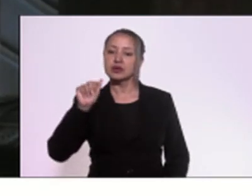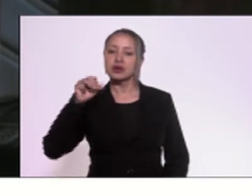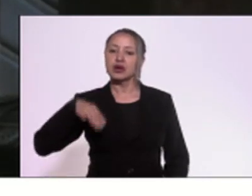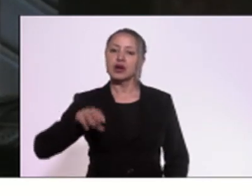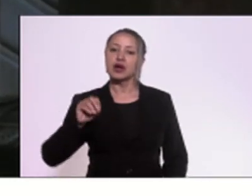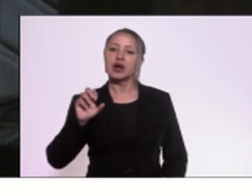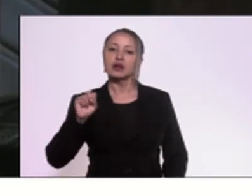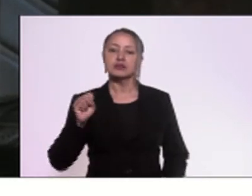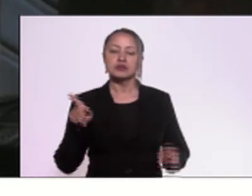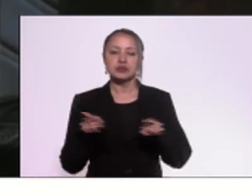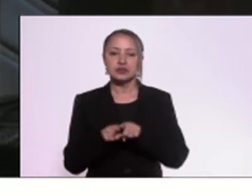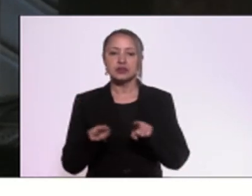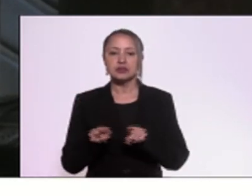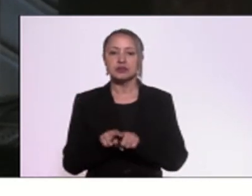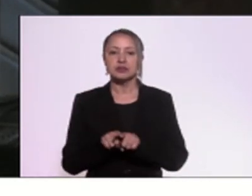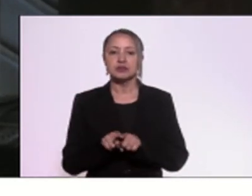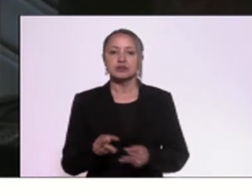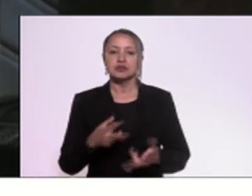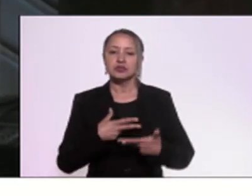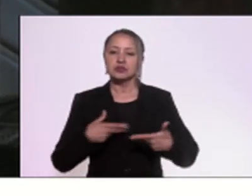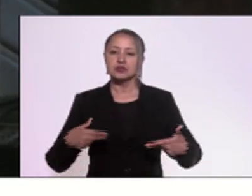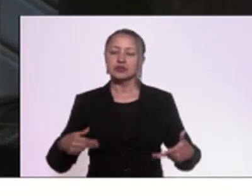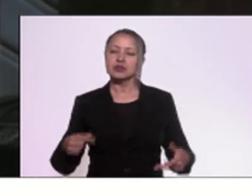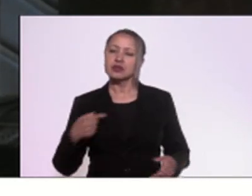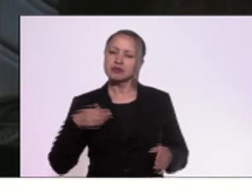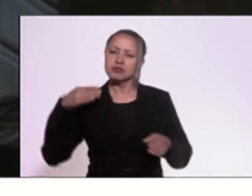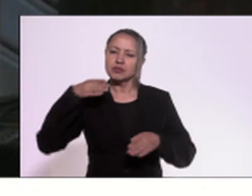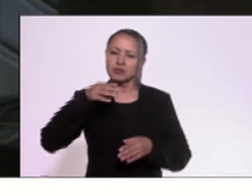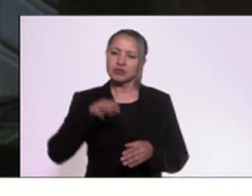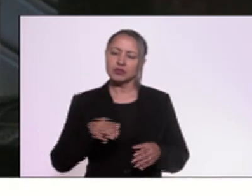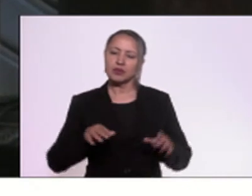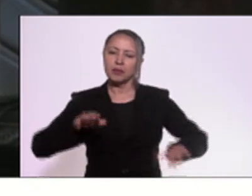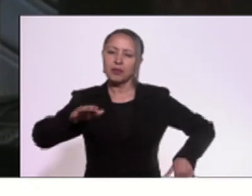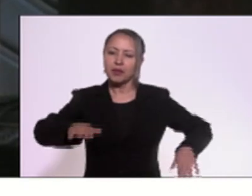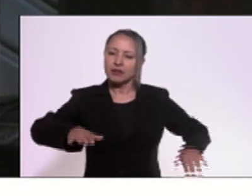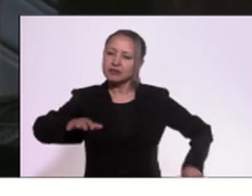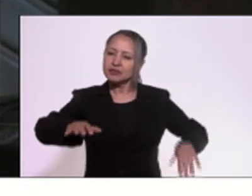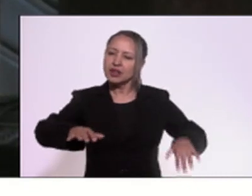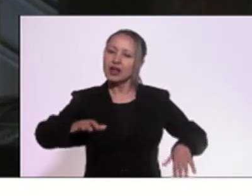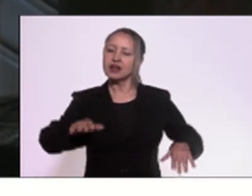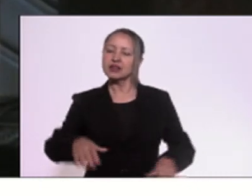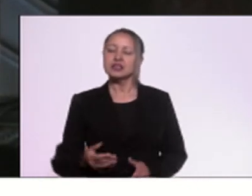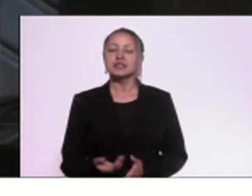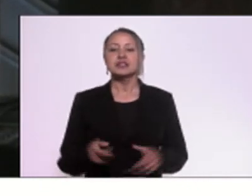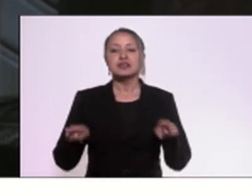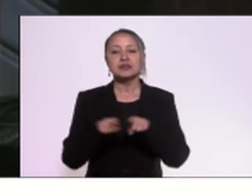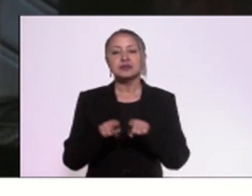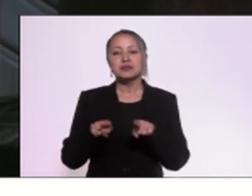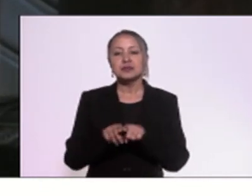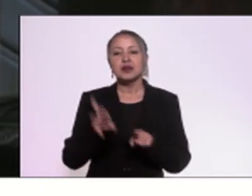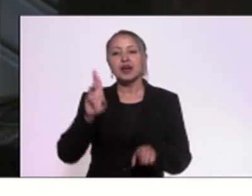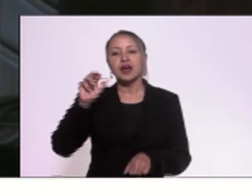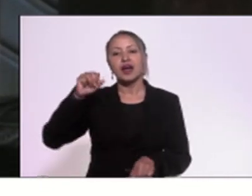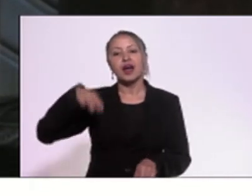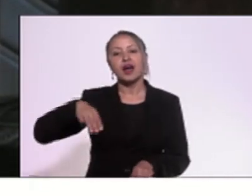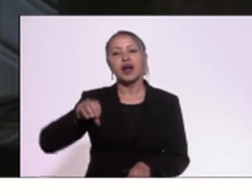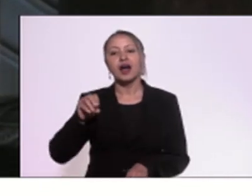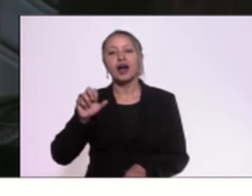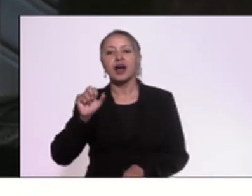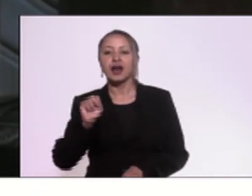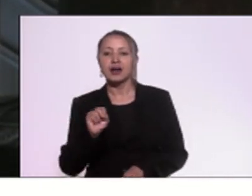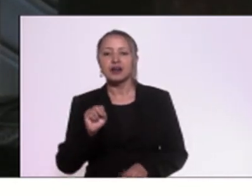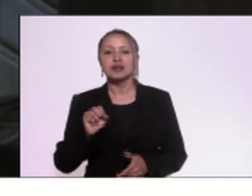Fellini na Itália. Se a gente parar e pensar aqui, a gente pensar na Alemanha, a gente vai pensar numa grande festa, a gente vai